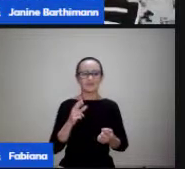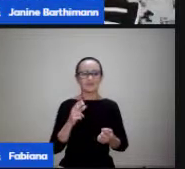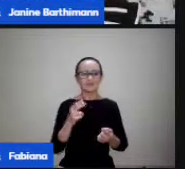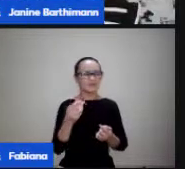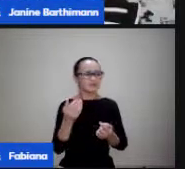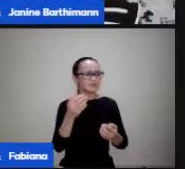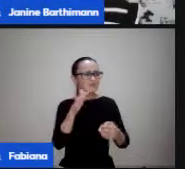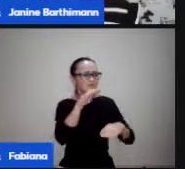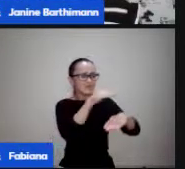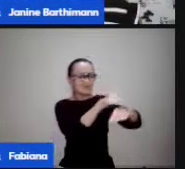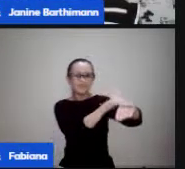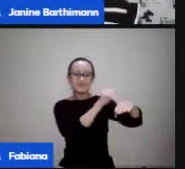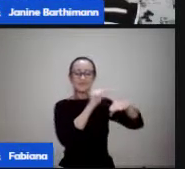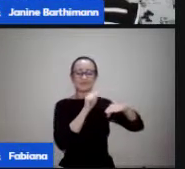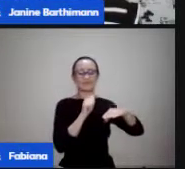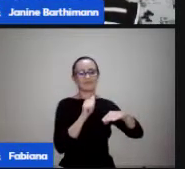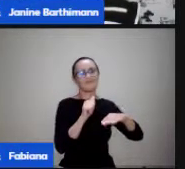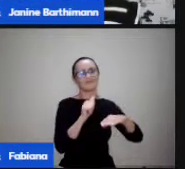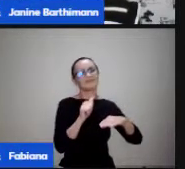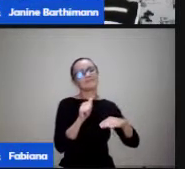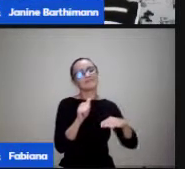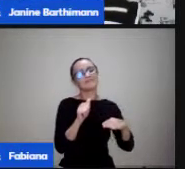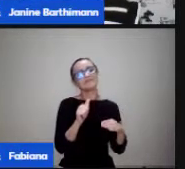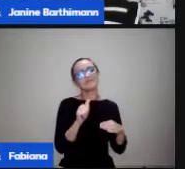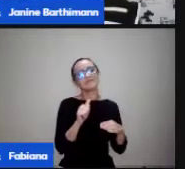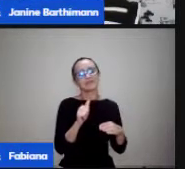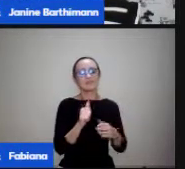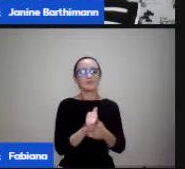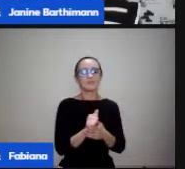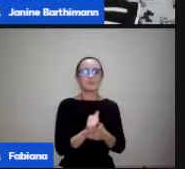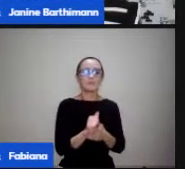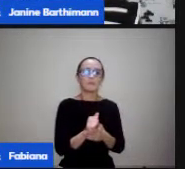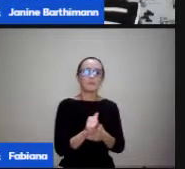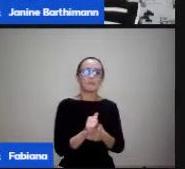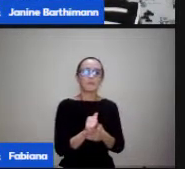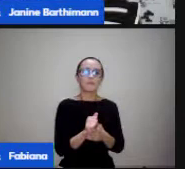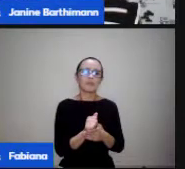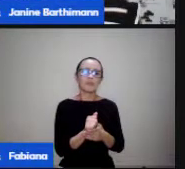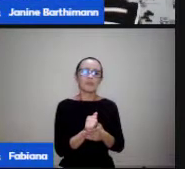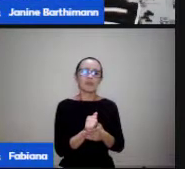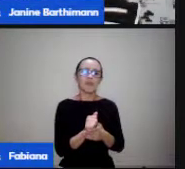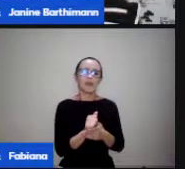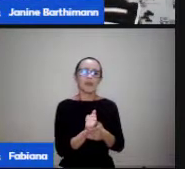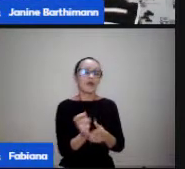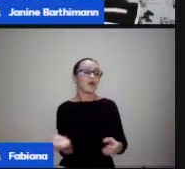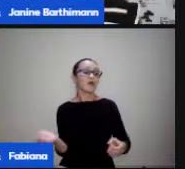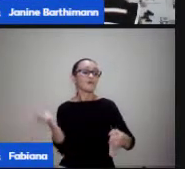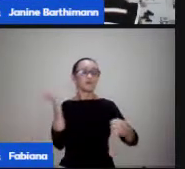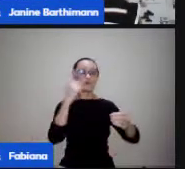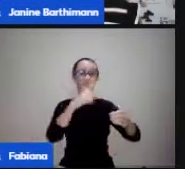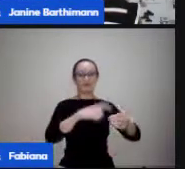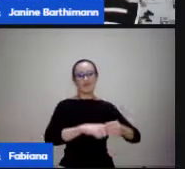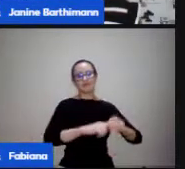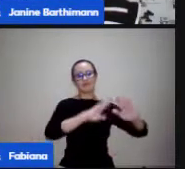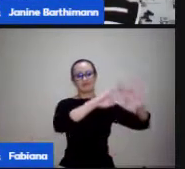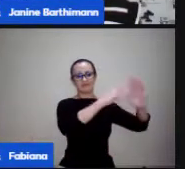convidados, né, a voltar a essa escola nessa retomada de